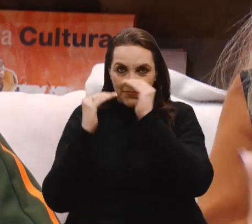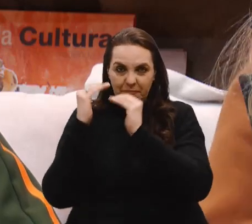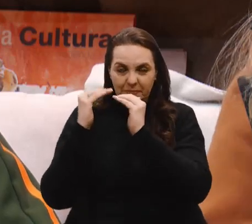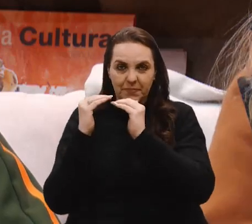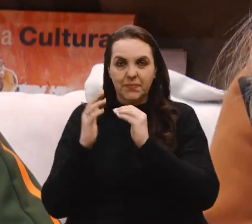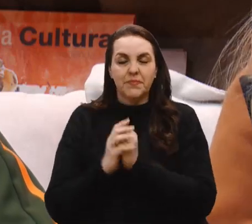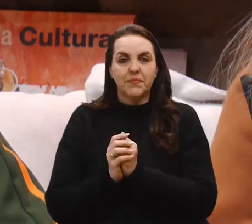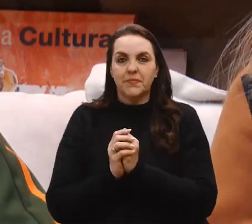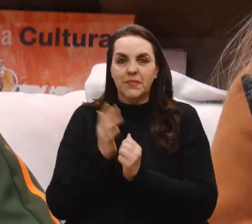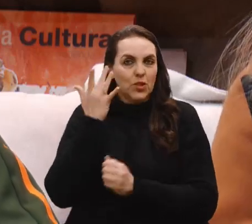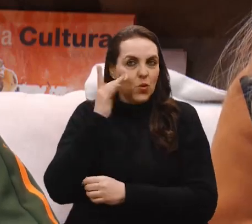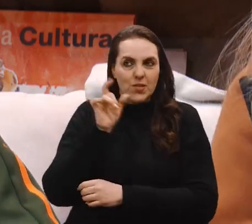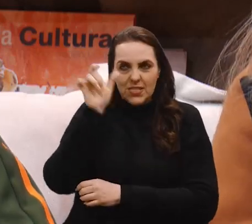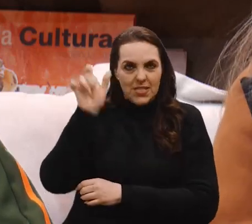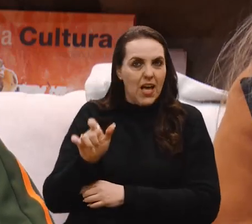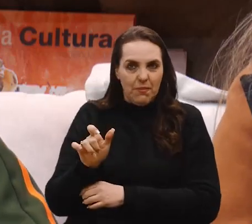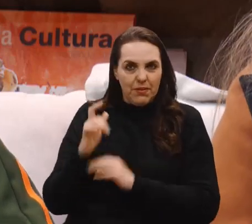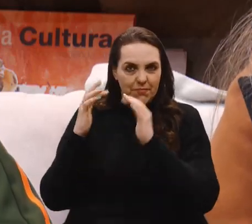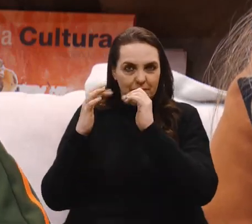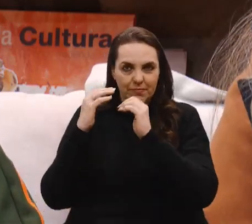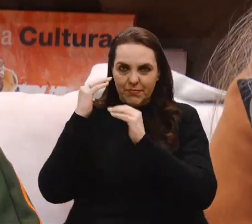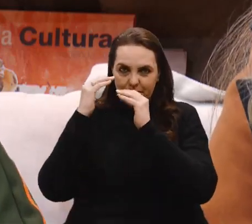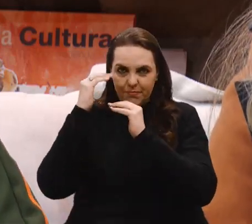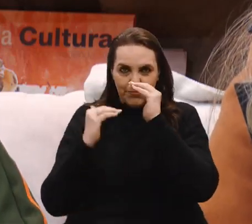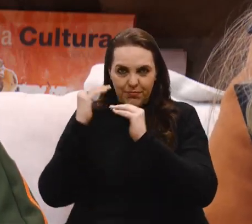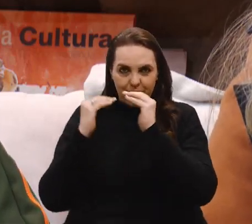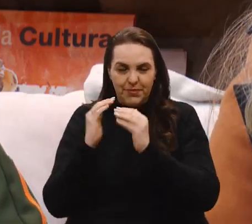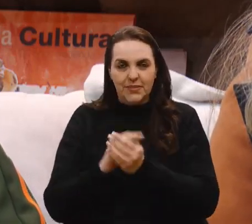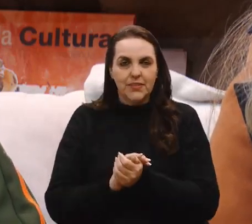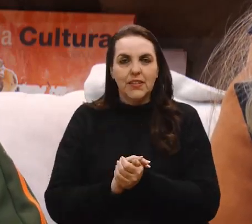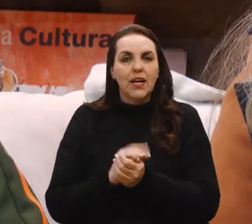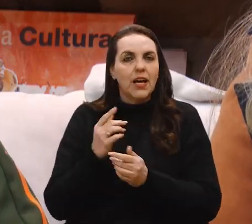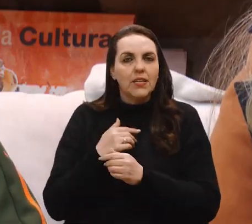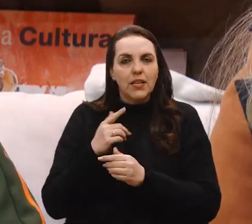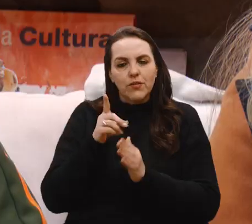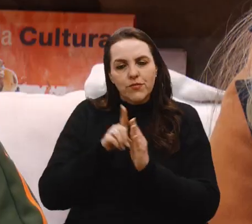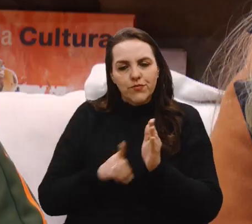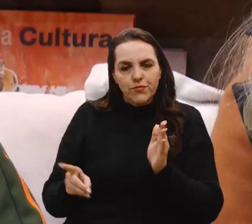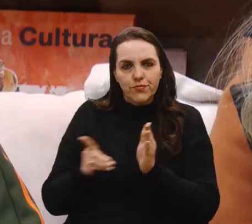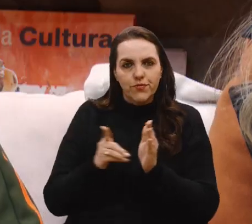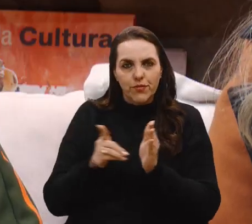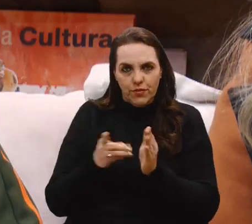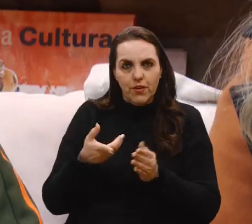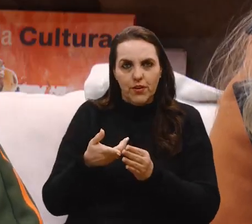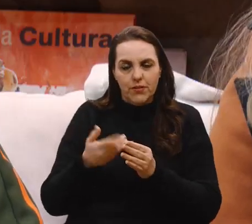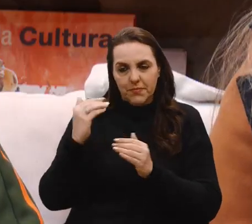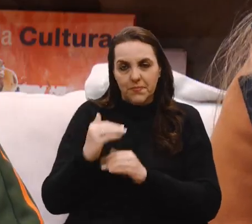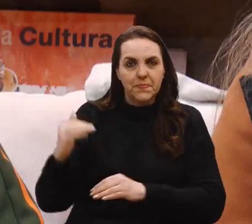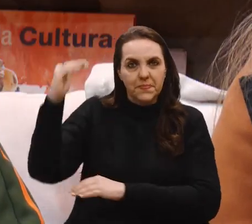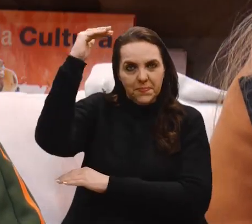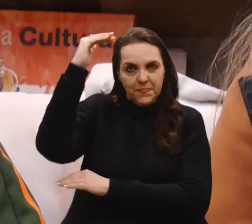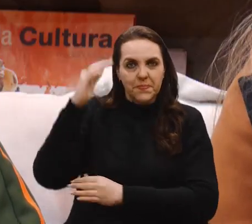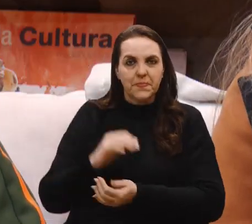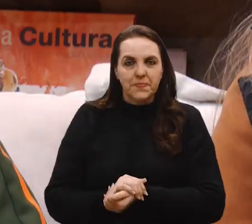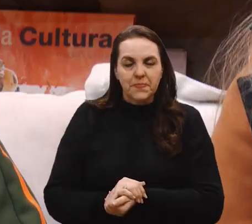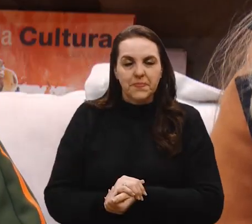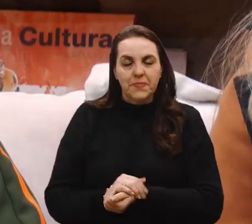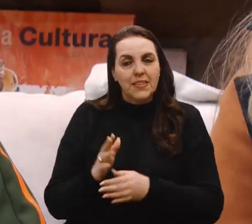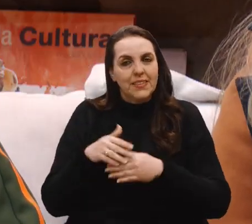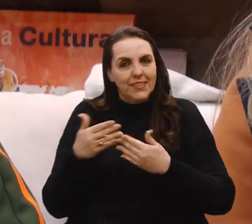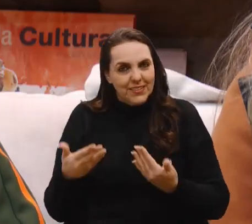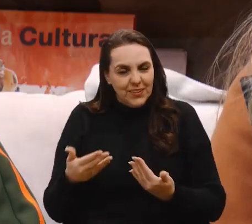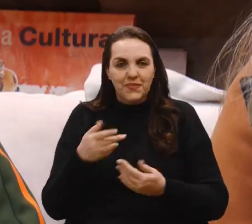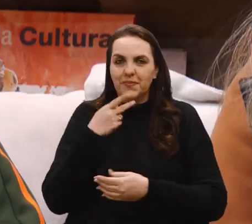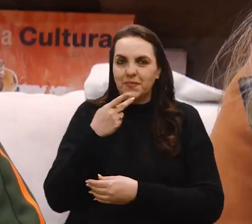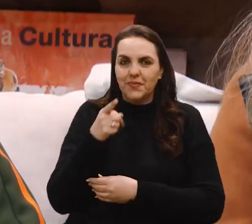sem saber que são neurodivergentes muitas vezes, né? Está acontecendo muito da questão do diagnóstico agora adultos. E então ela disse,